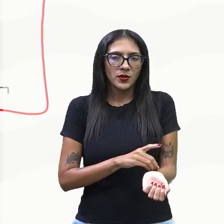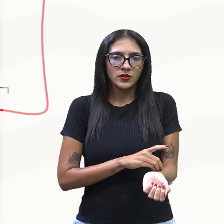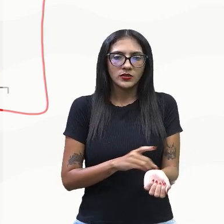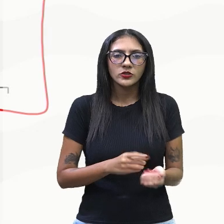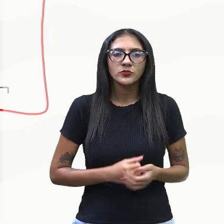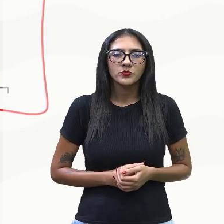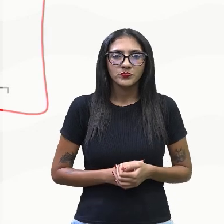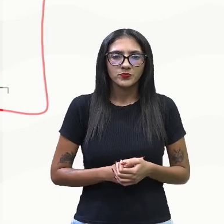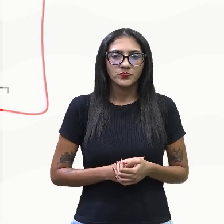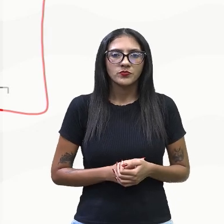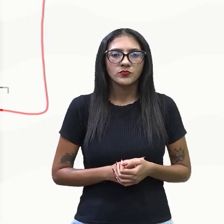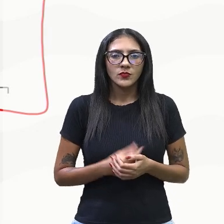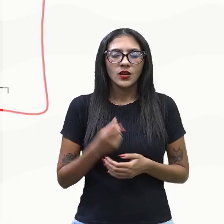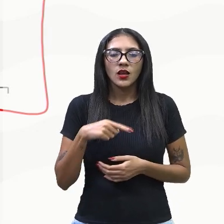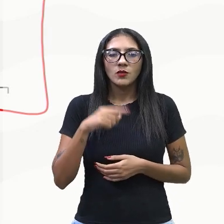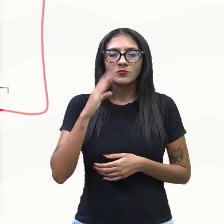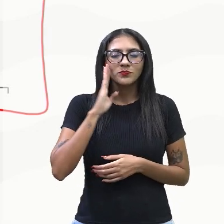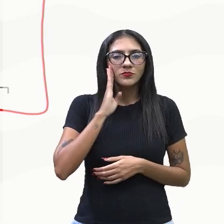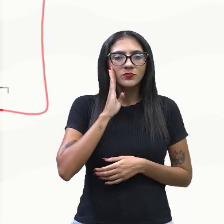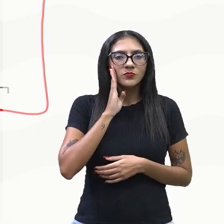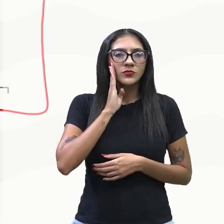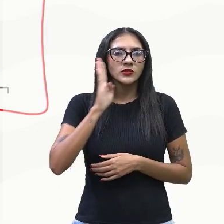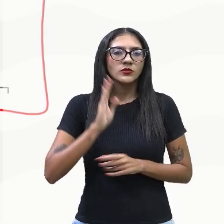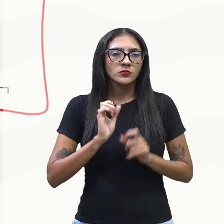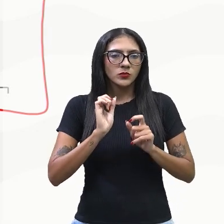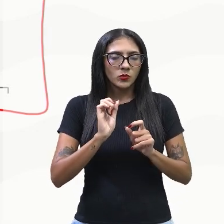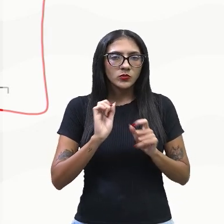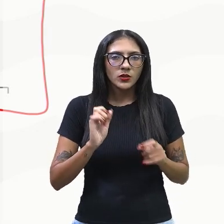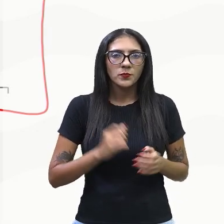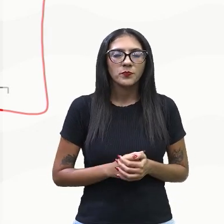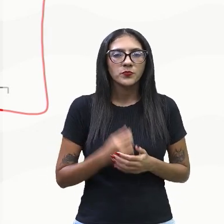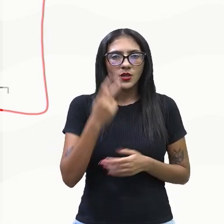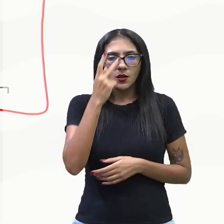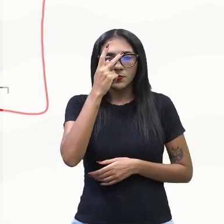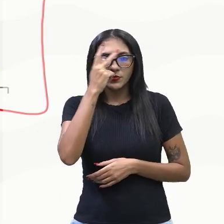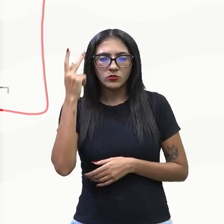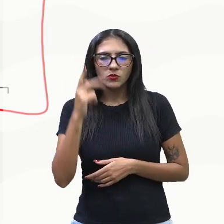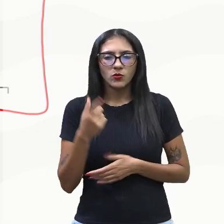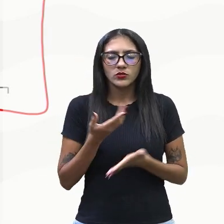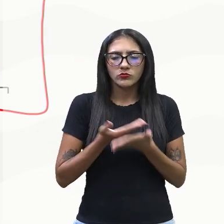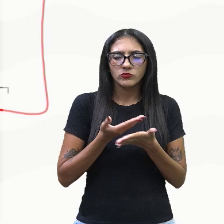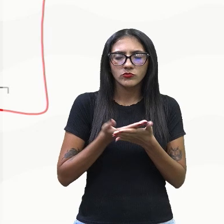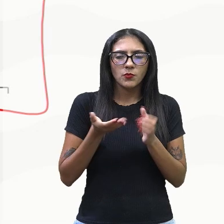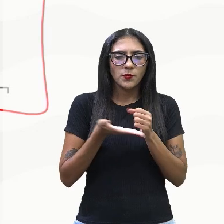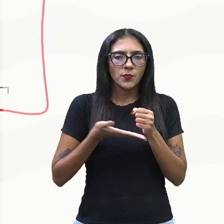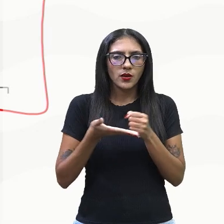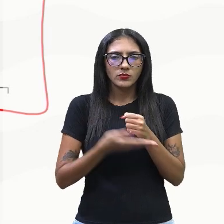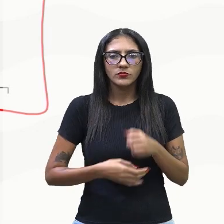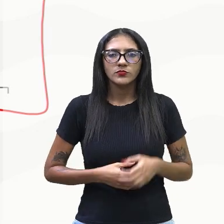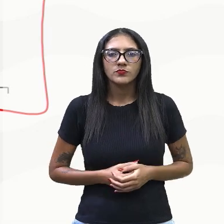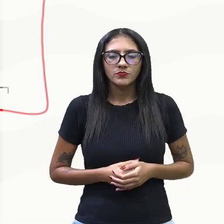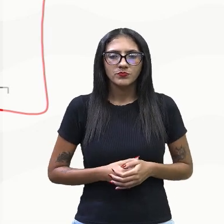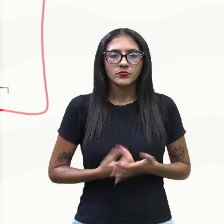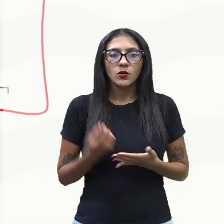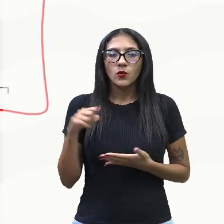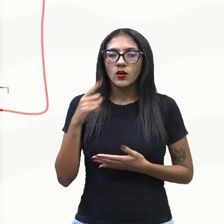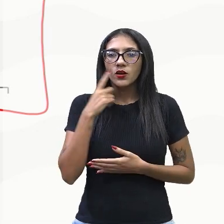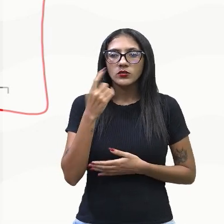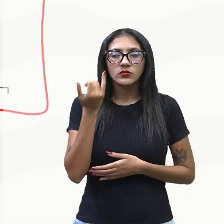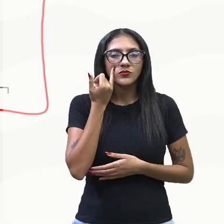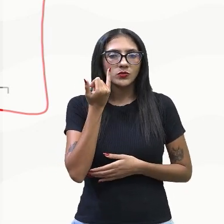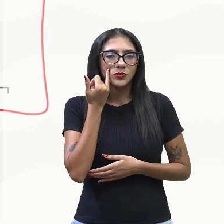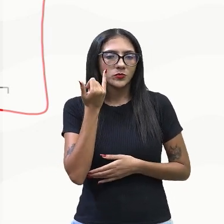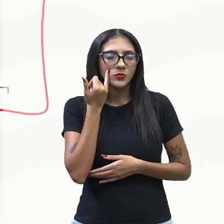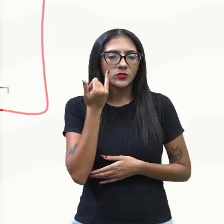vezes maior entre os com menor escolaridade, 2016. Esse gráfico está mostrando que a diabetes, quem